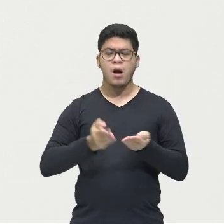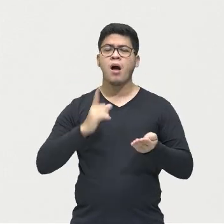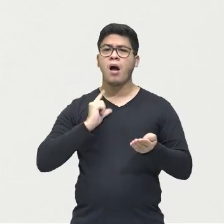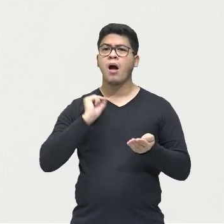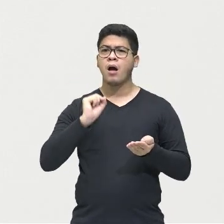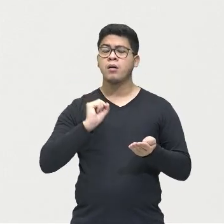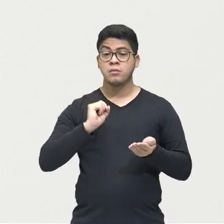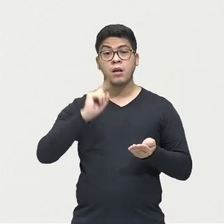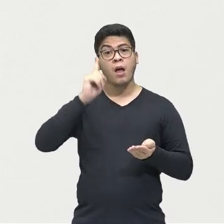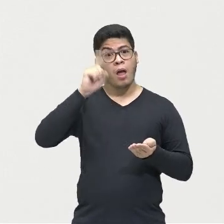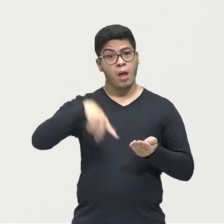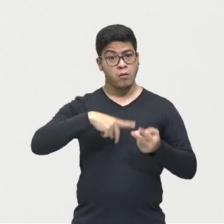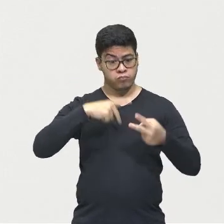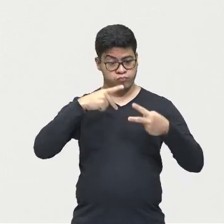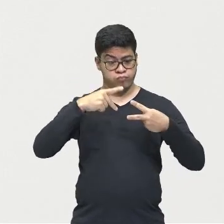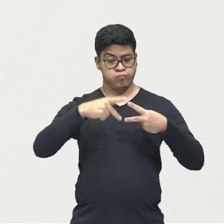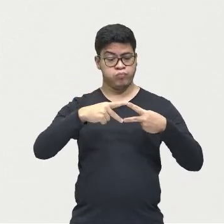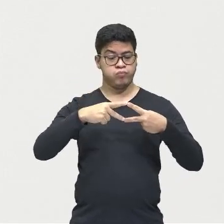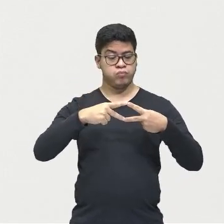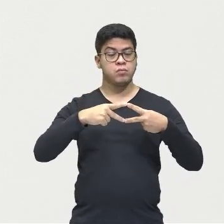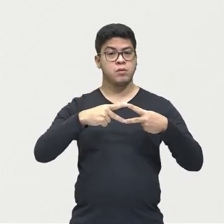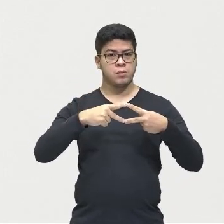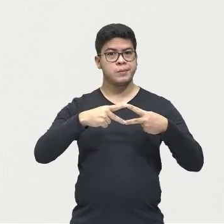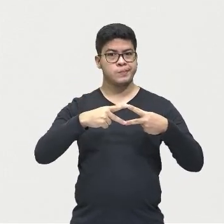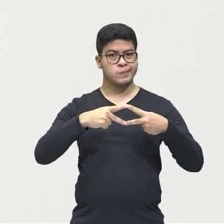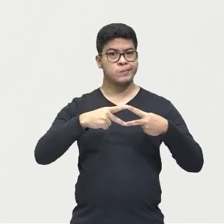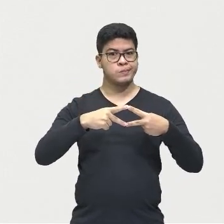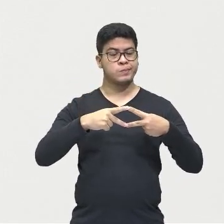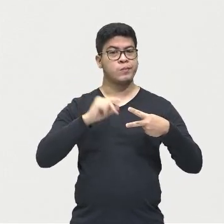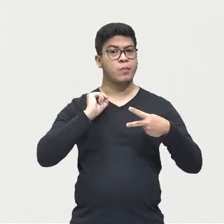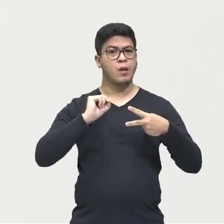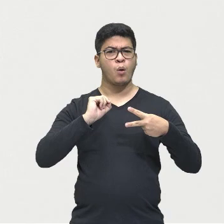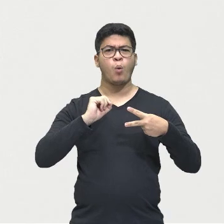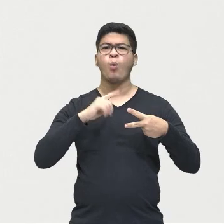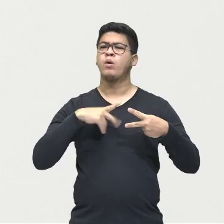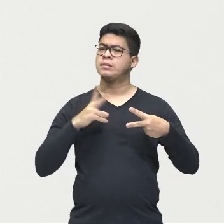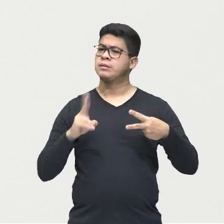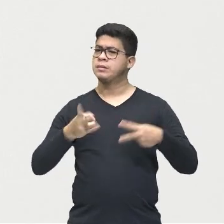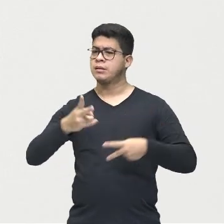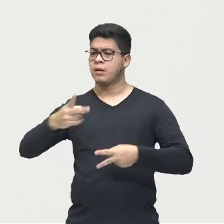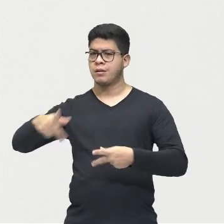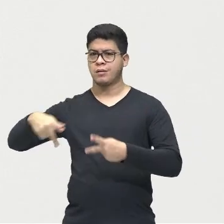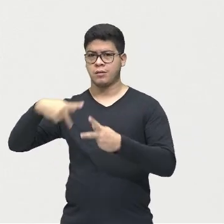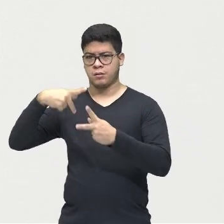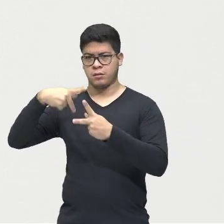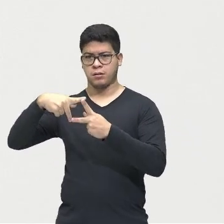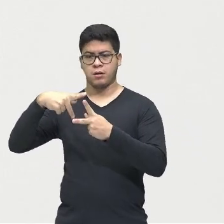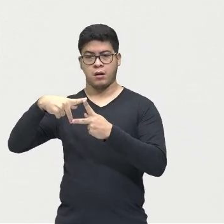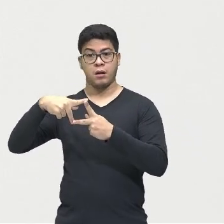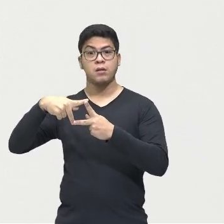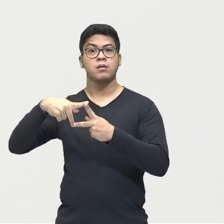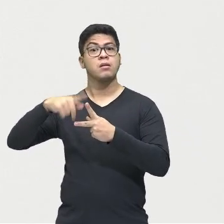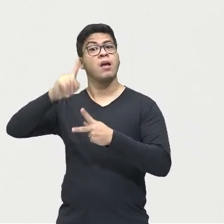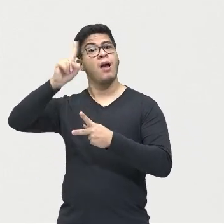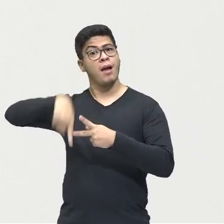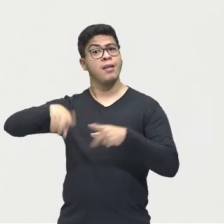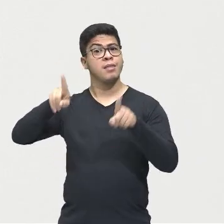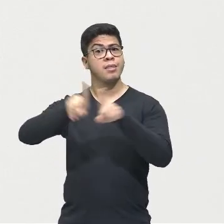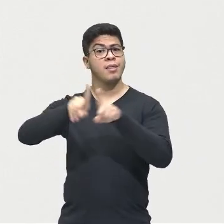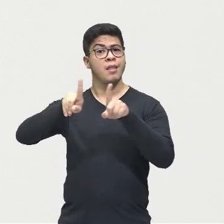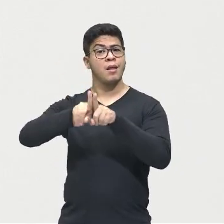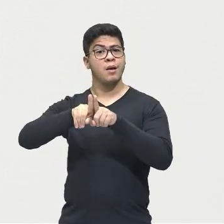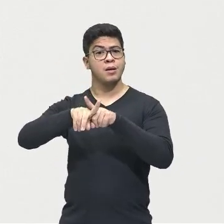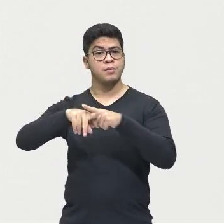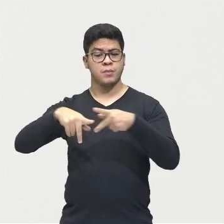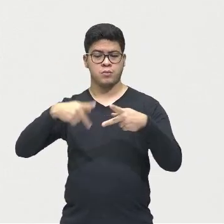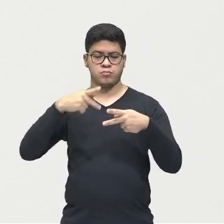de losango, sendo assim, todo quadrado também é um losango. Mas nem todo losango